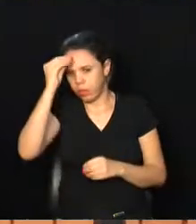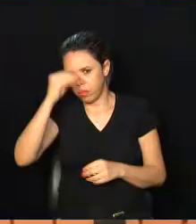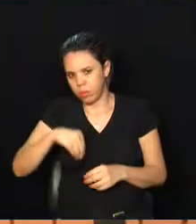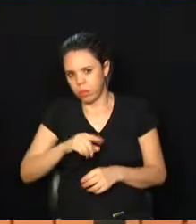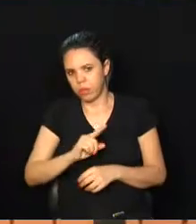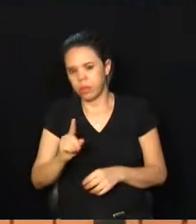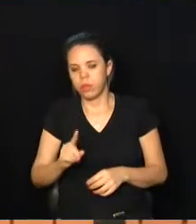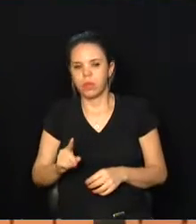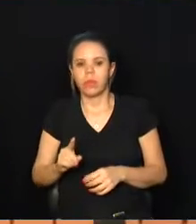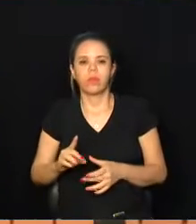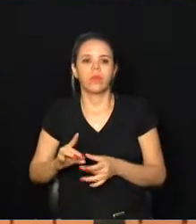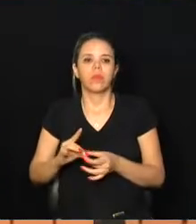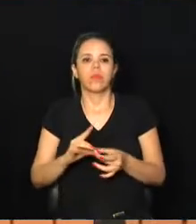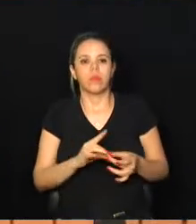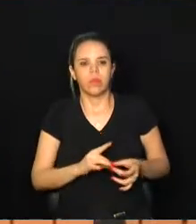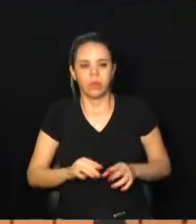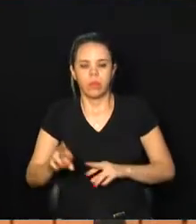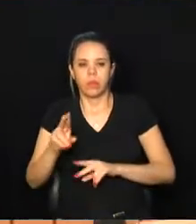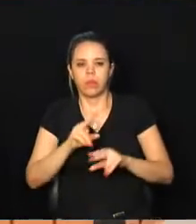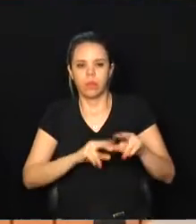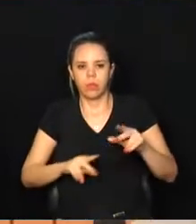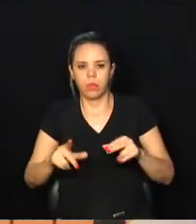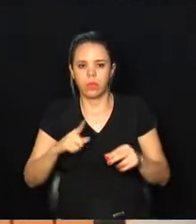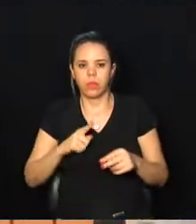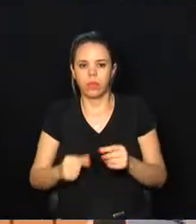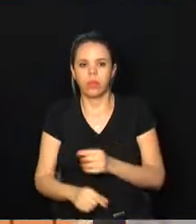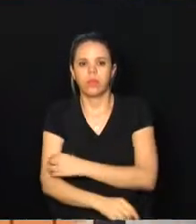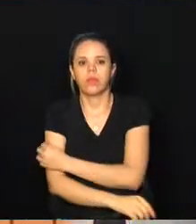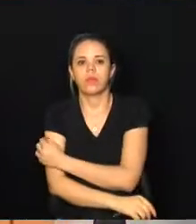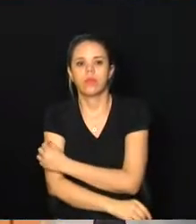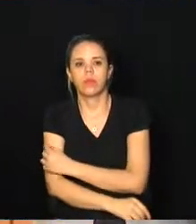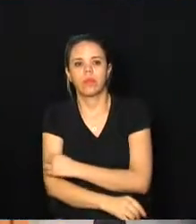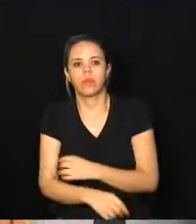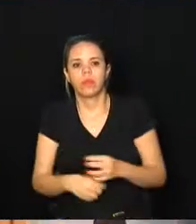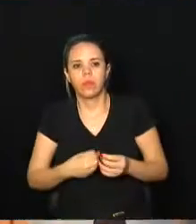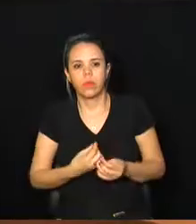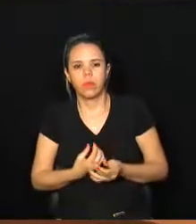dessa unidade da diversidade que nós temos.